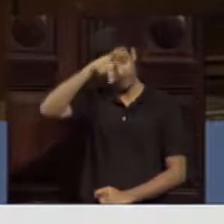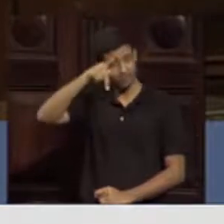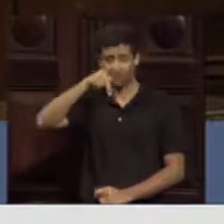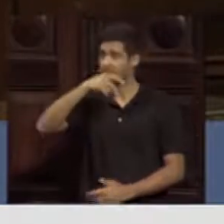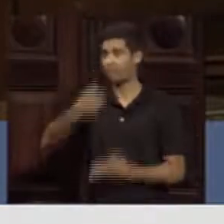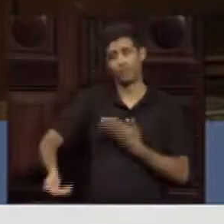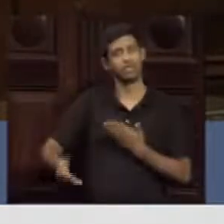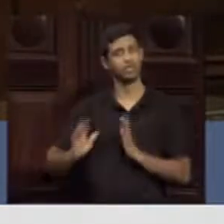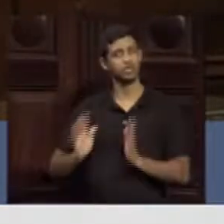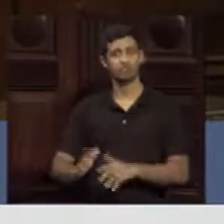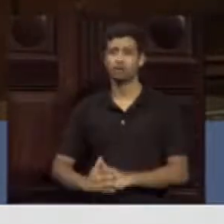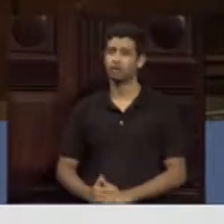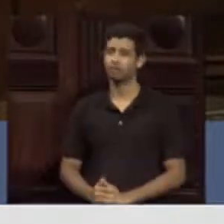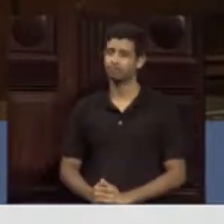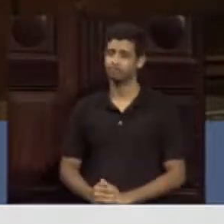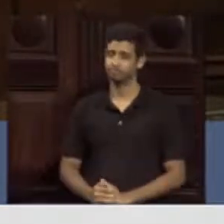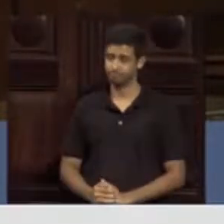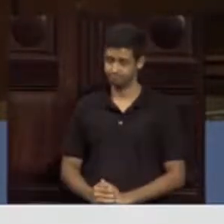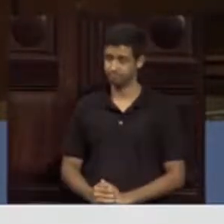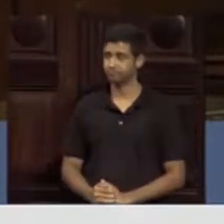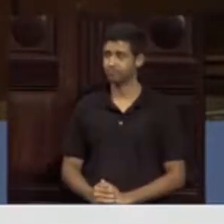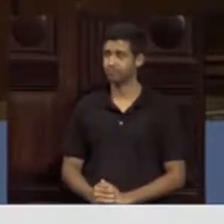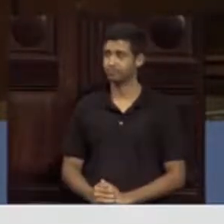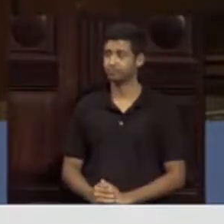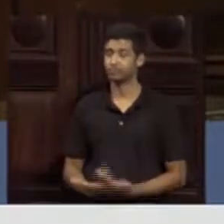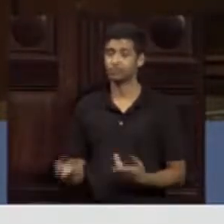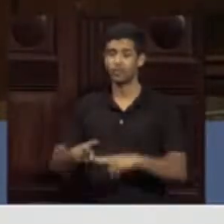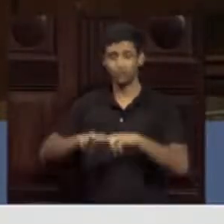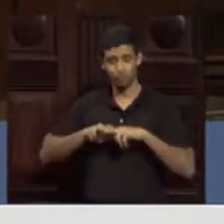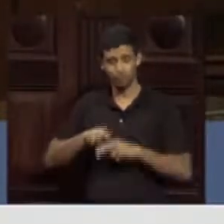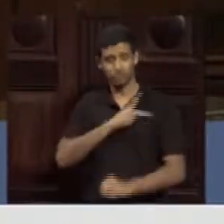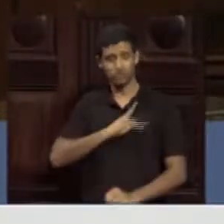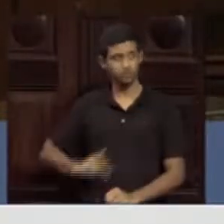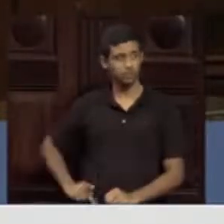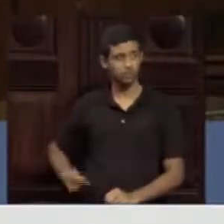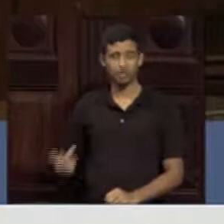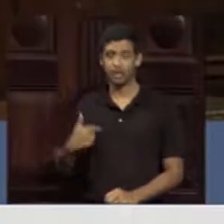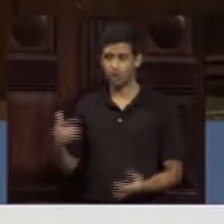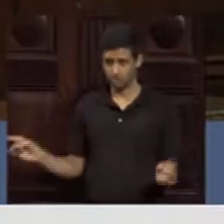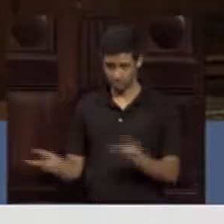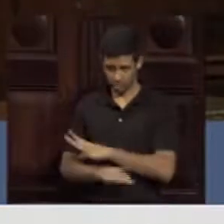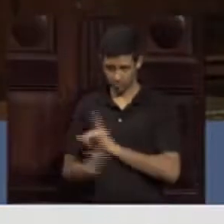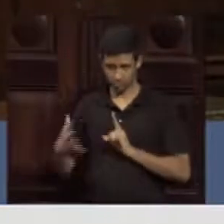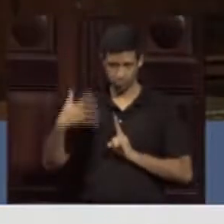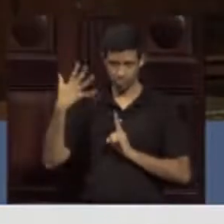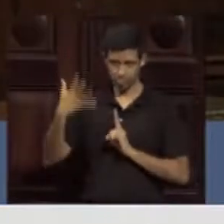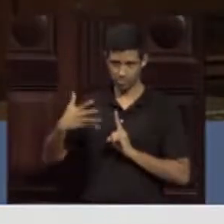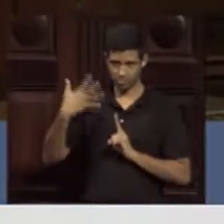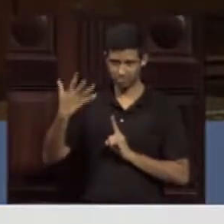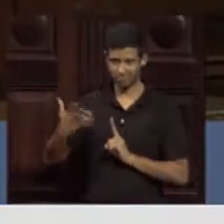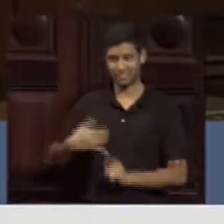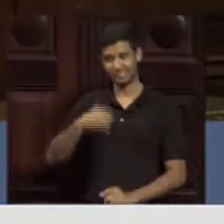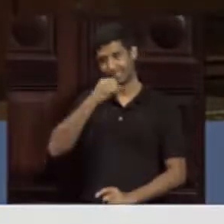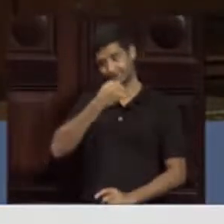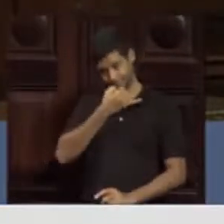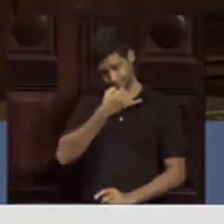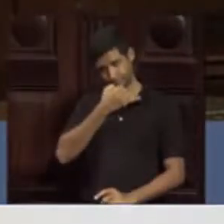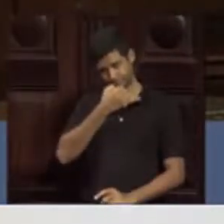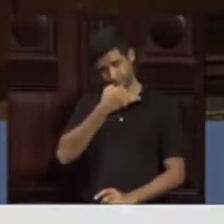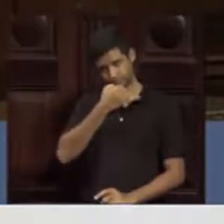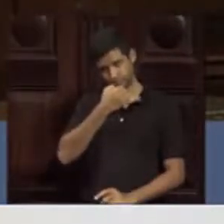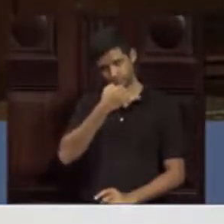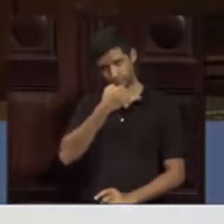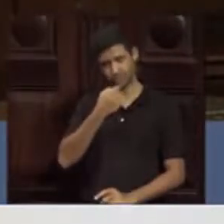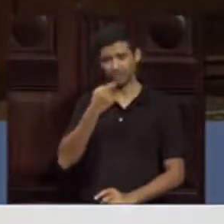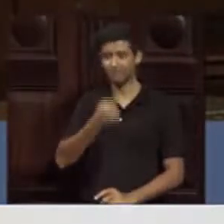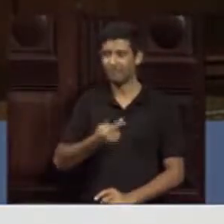prefeito Marcelo Crivella por mais 2 anos e meio. Por isso, senhor presidente, ao encerrar, na nota lamentável, demonstrando